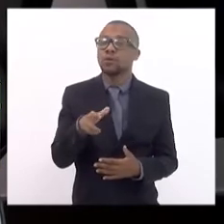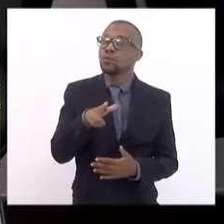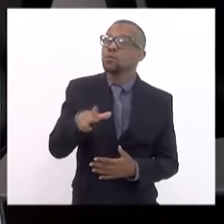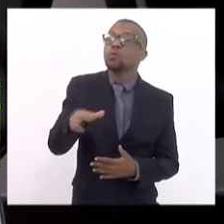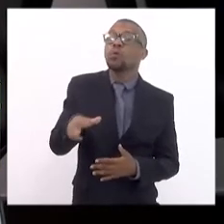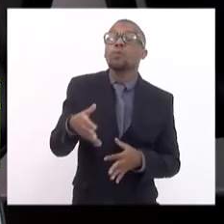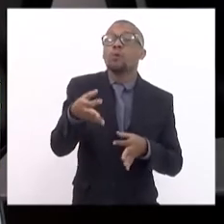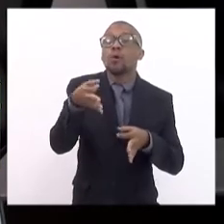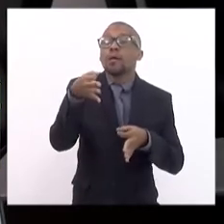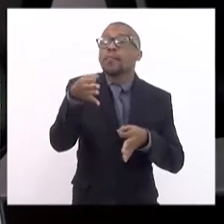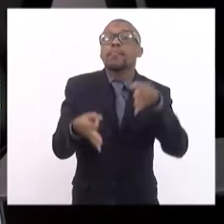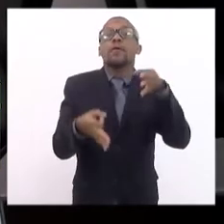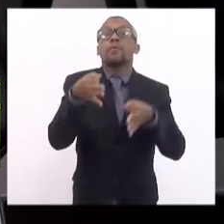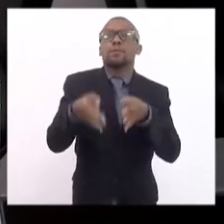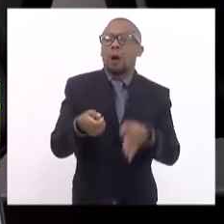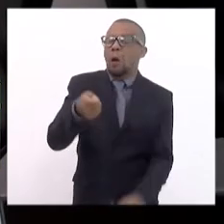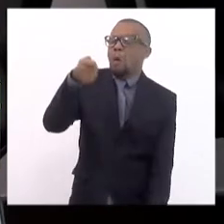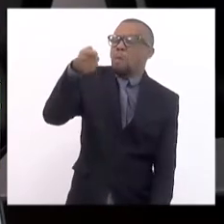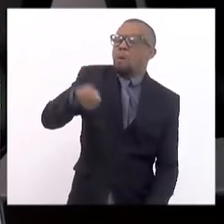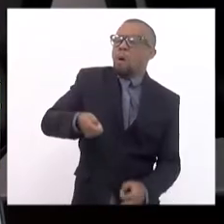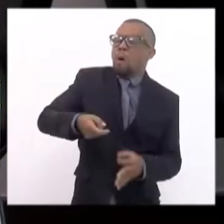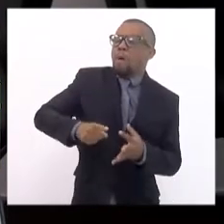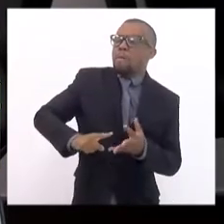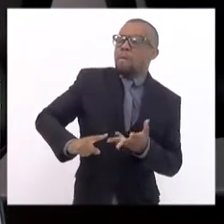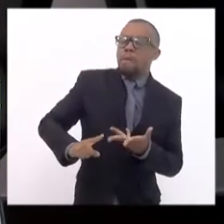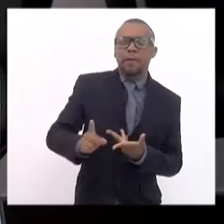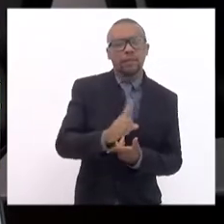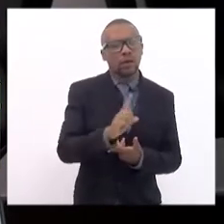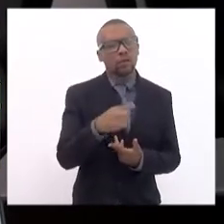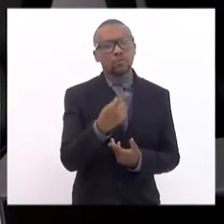tribunal. Certo. Nós não somos um tribunal, não somos um judiciário, nós somos